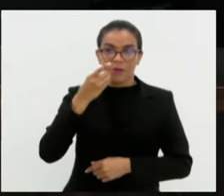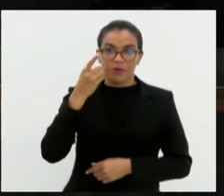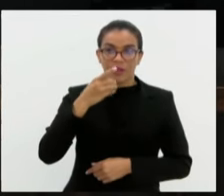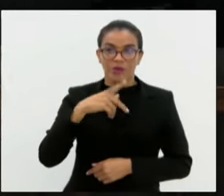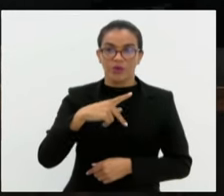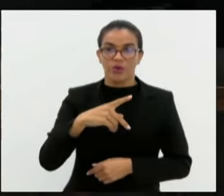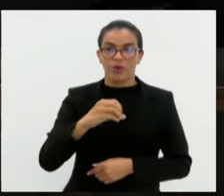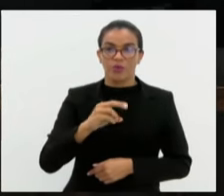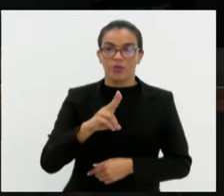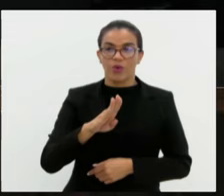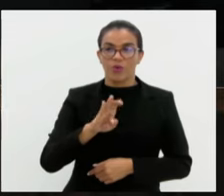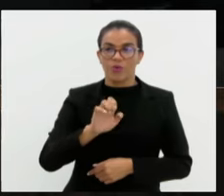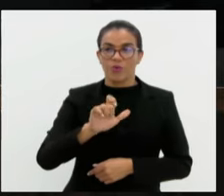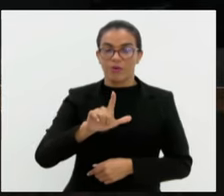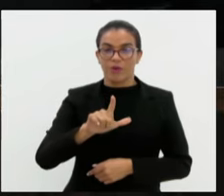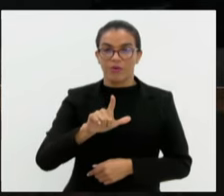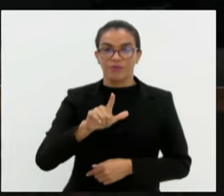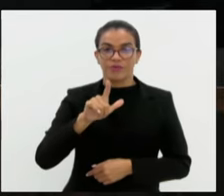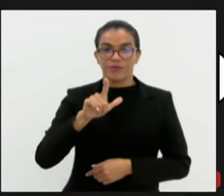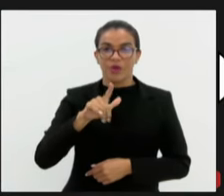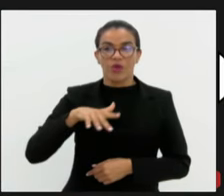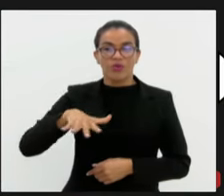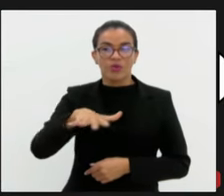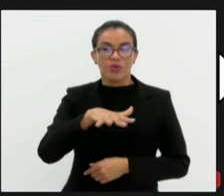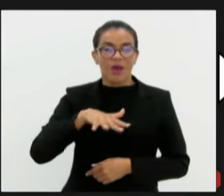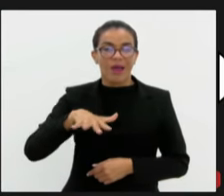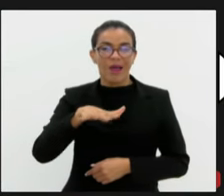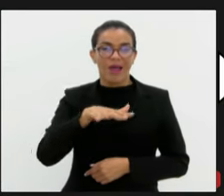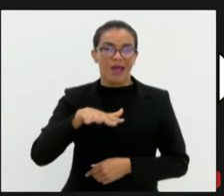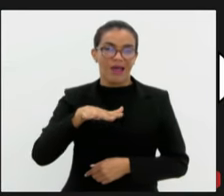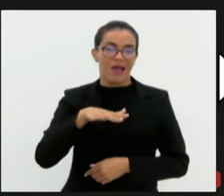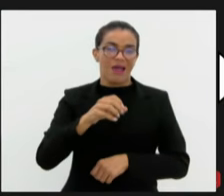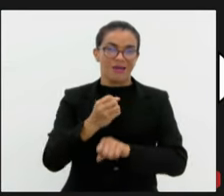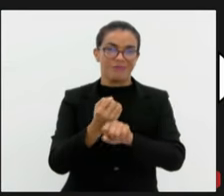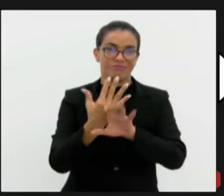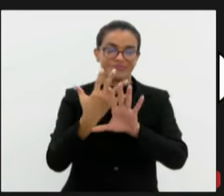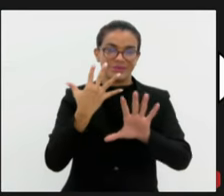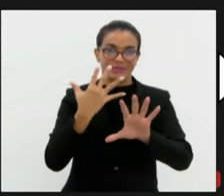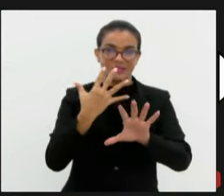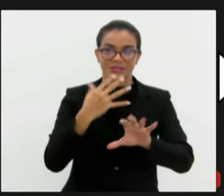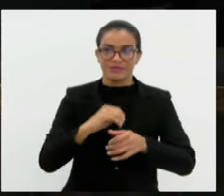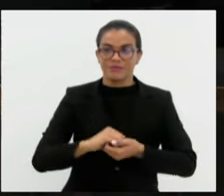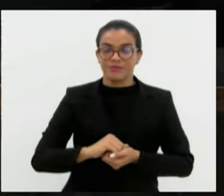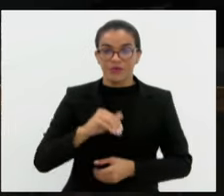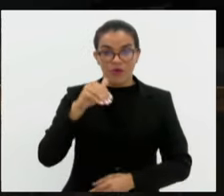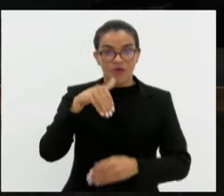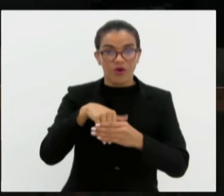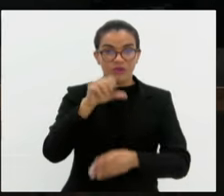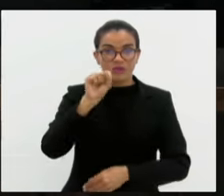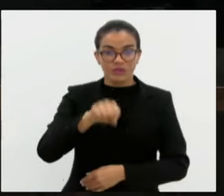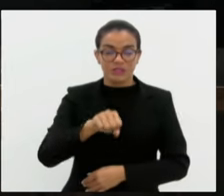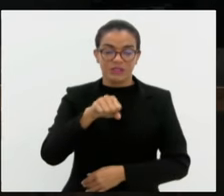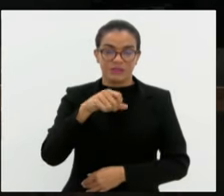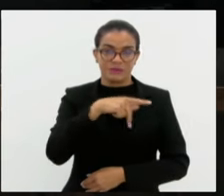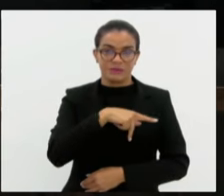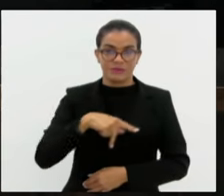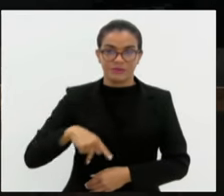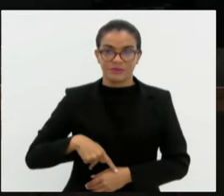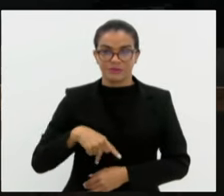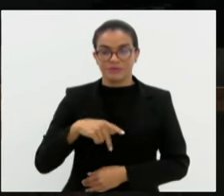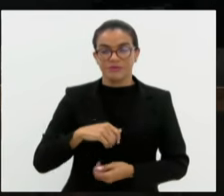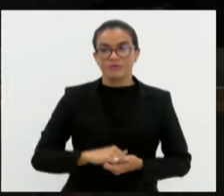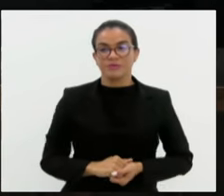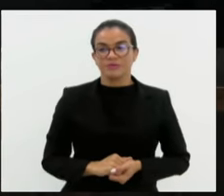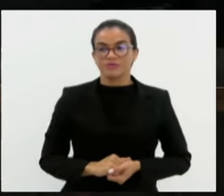Pode falar seu voto, então. Porque eu estou numa área sem sinal, presidente. Estou com medo depois não conseguir votar. Pode falar. Meu voto é sim, presidente. Tá bom. Obrigado,